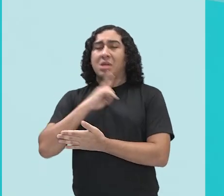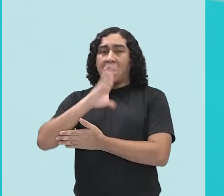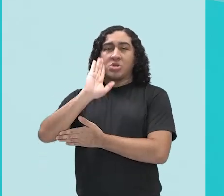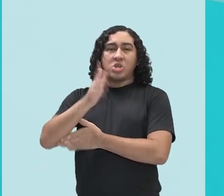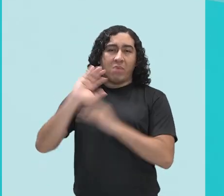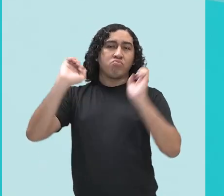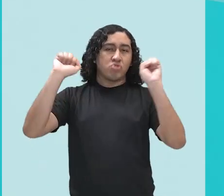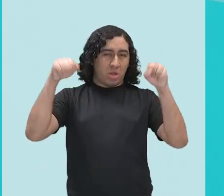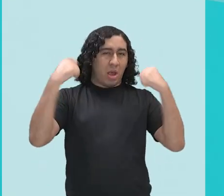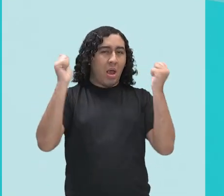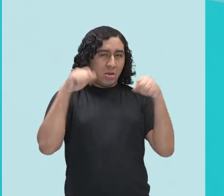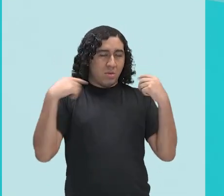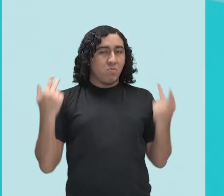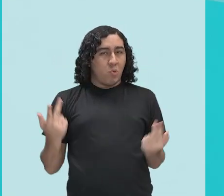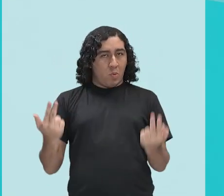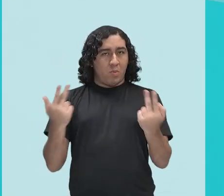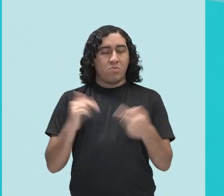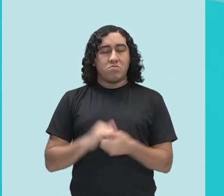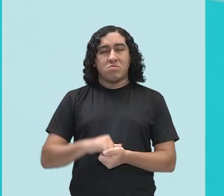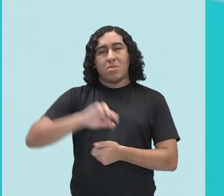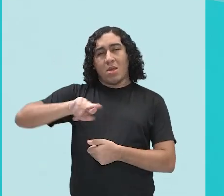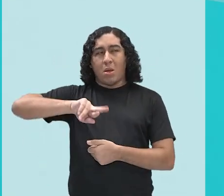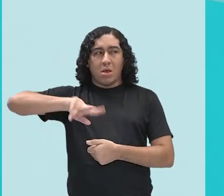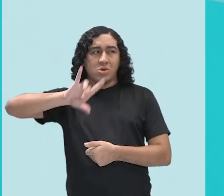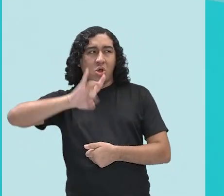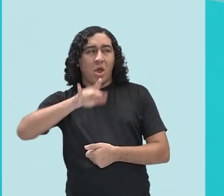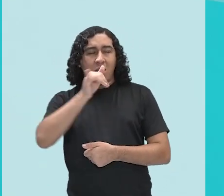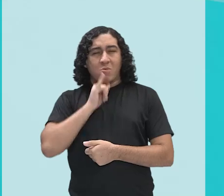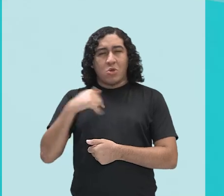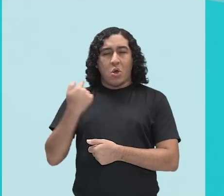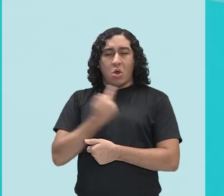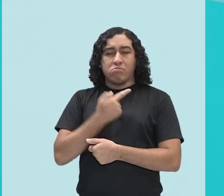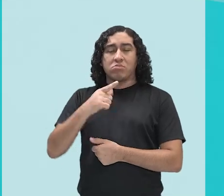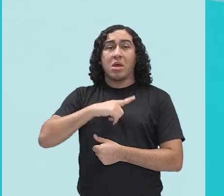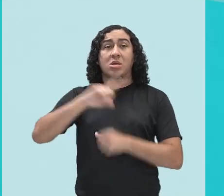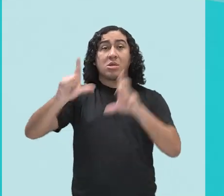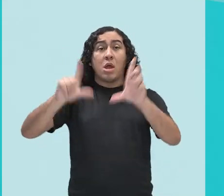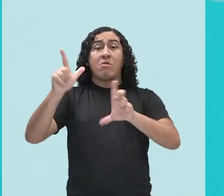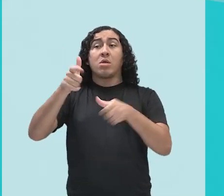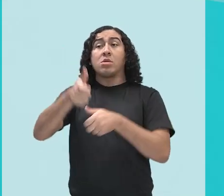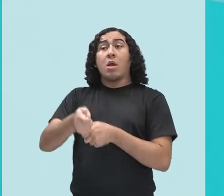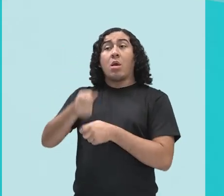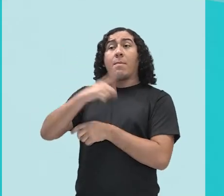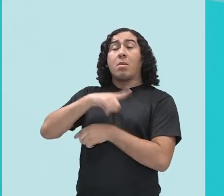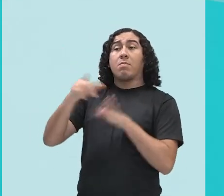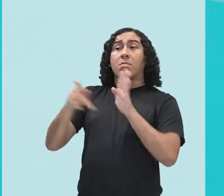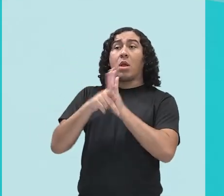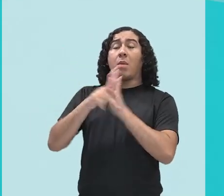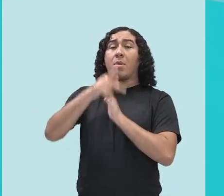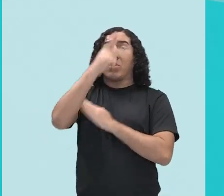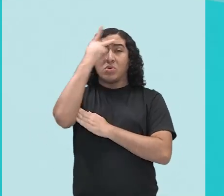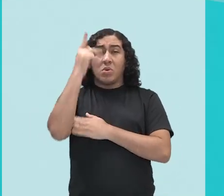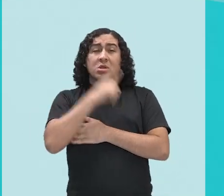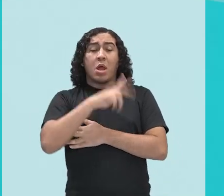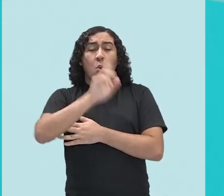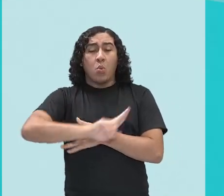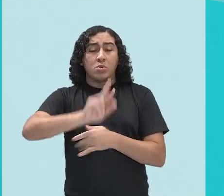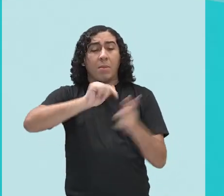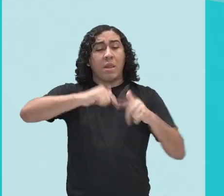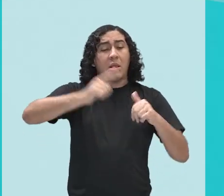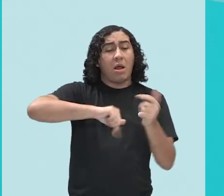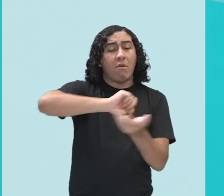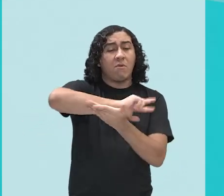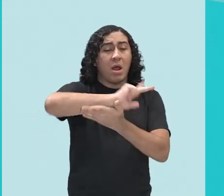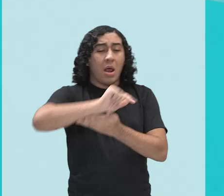praticando uma ginástica. Então a ginástica não é somente aquela que a gente vê na televisão, o pessoal na argola, na barra fixa,